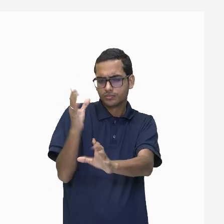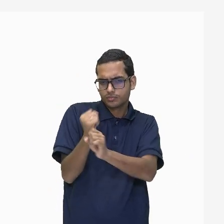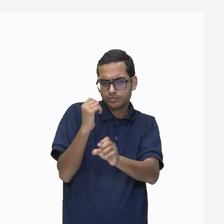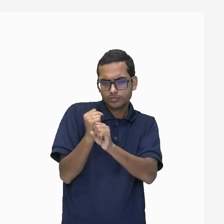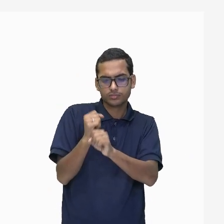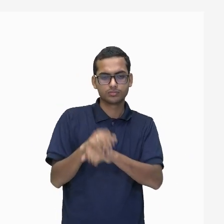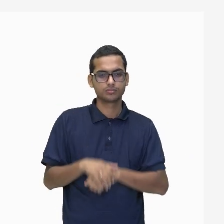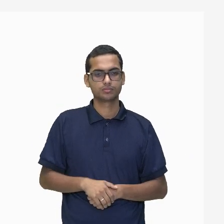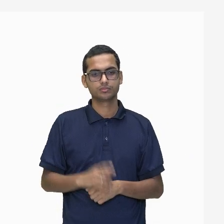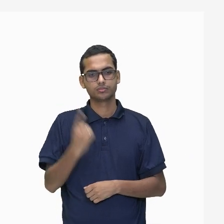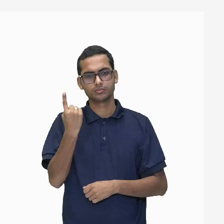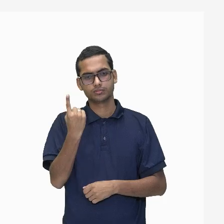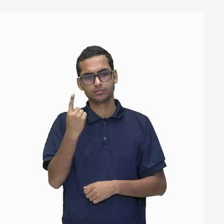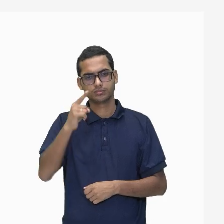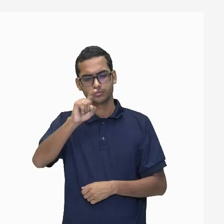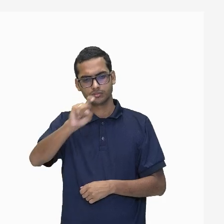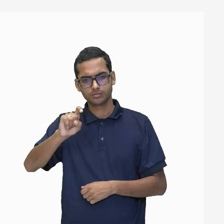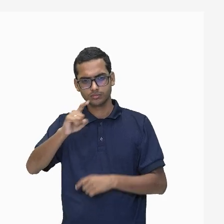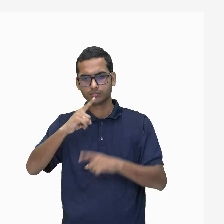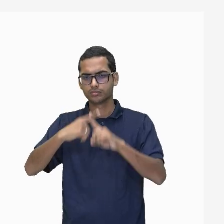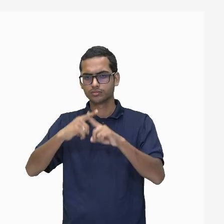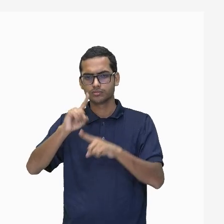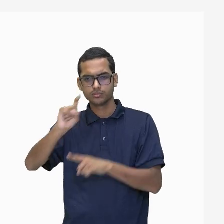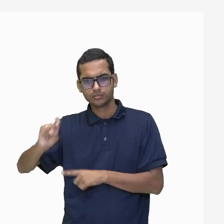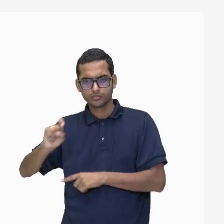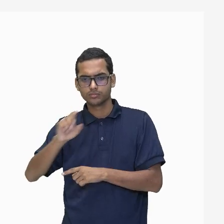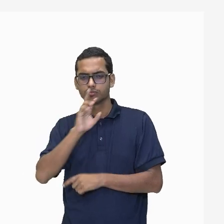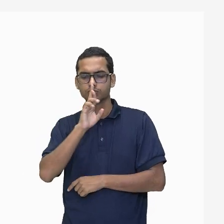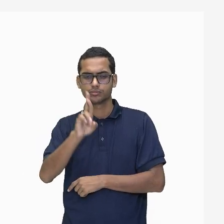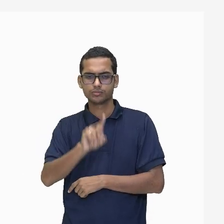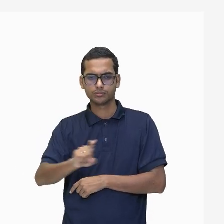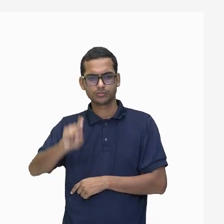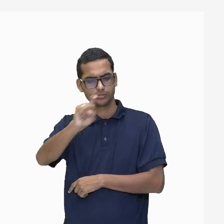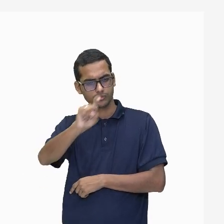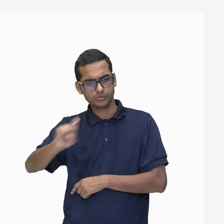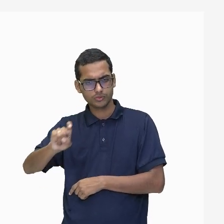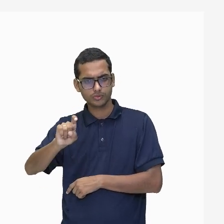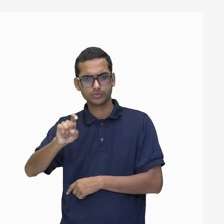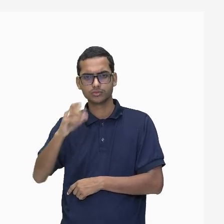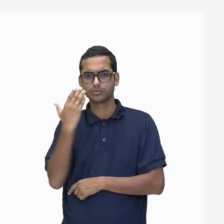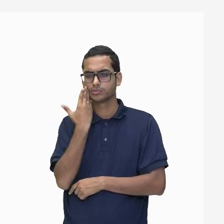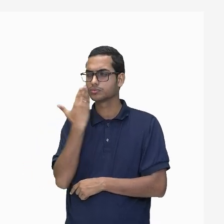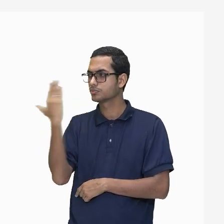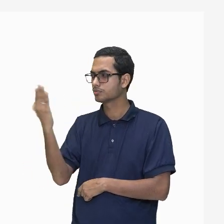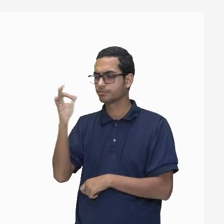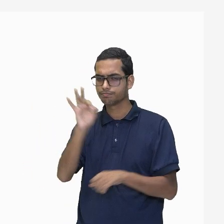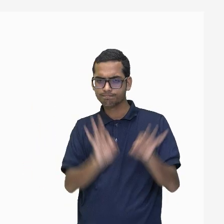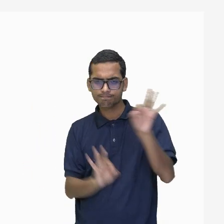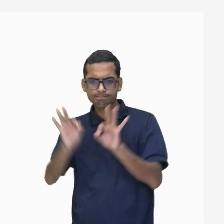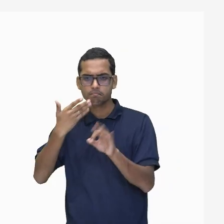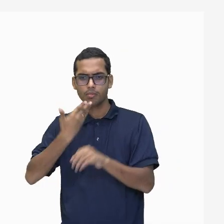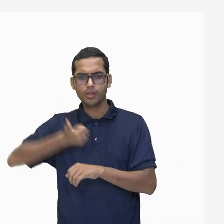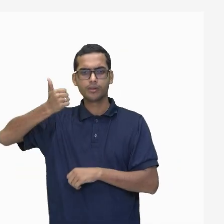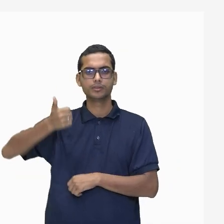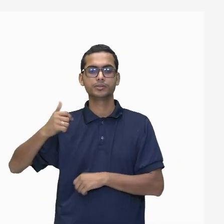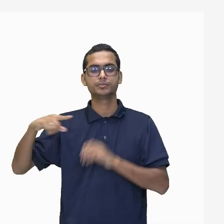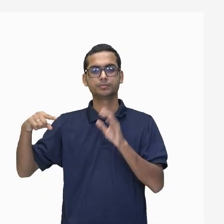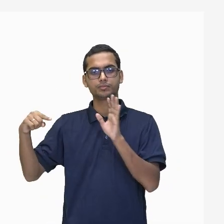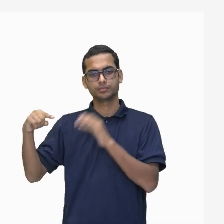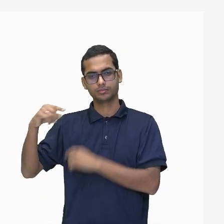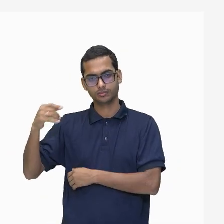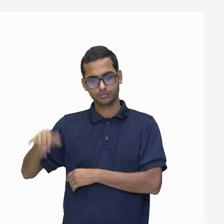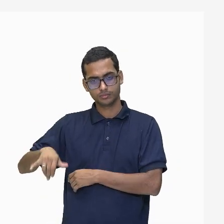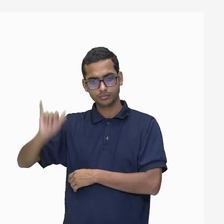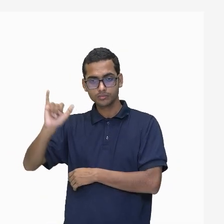multiplicar, 1 vezes x é x, não é? Então, a gente pode melhorar aqui essa forma. Menos 1 vezes x vai